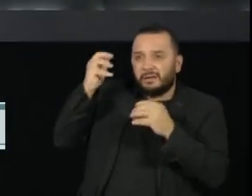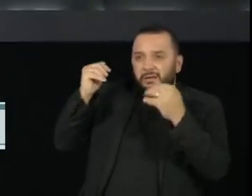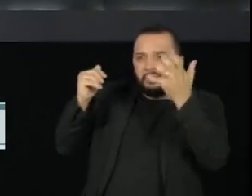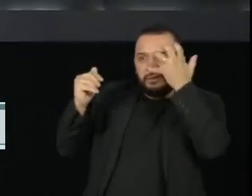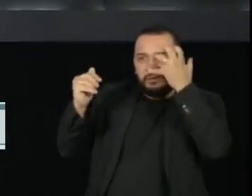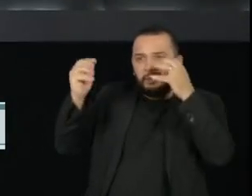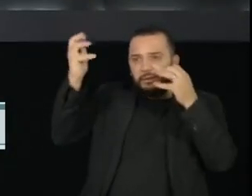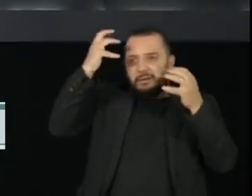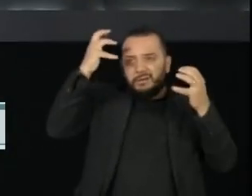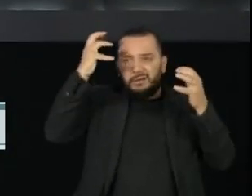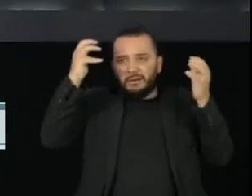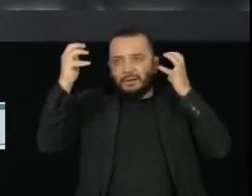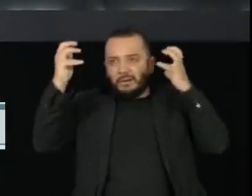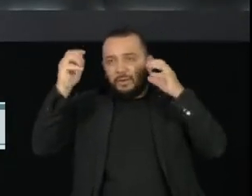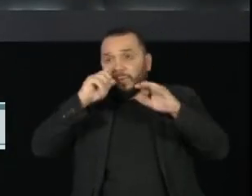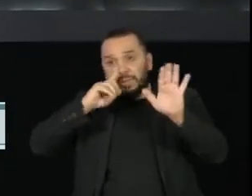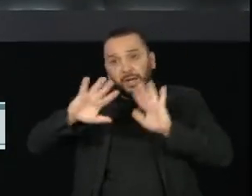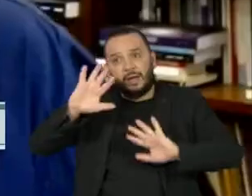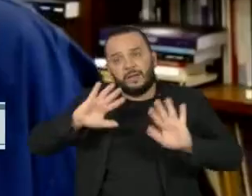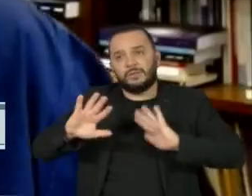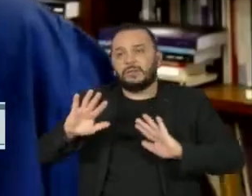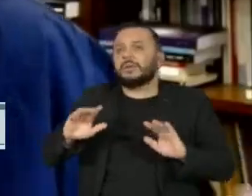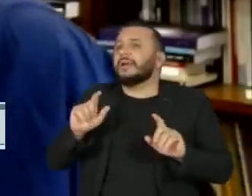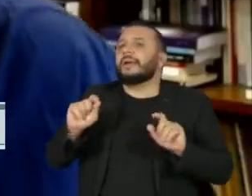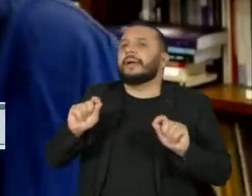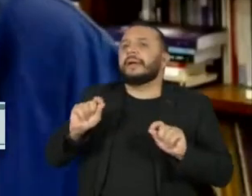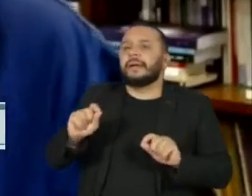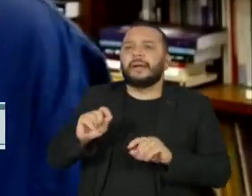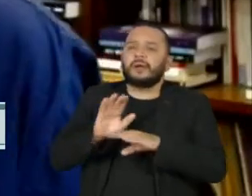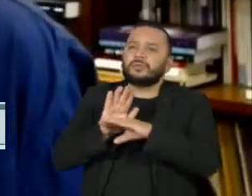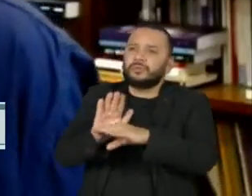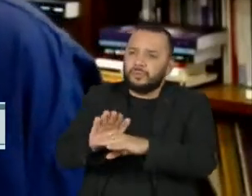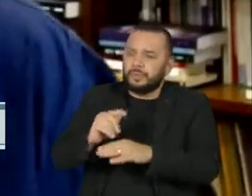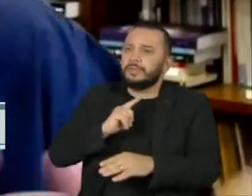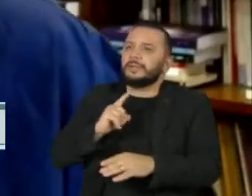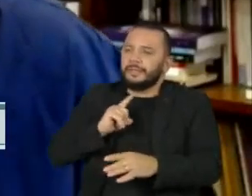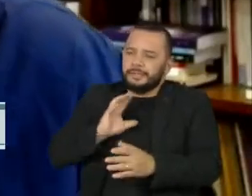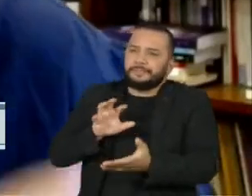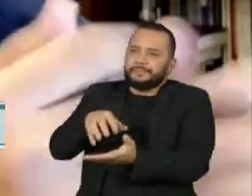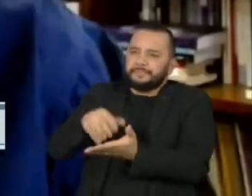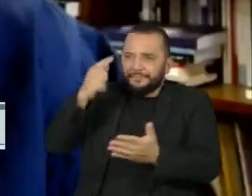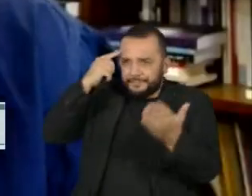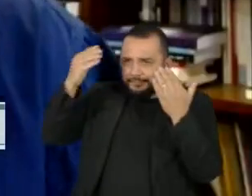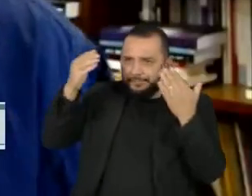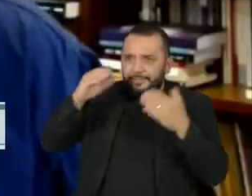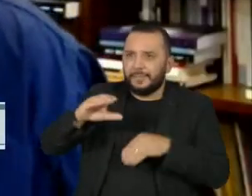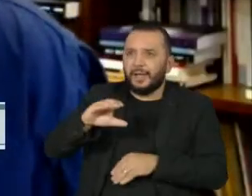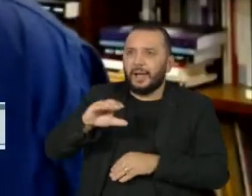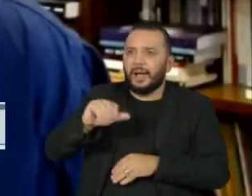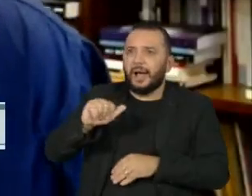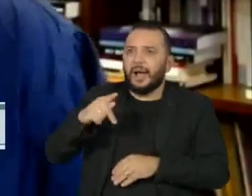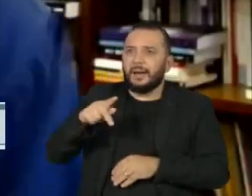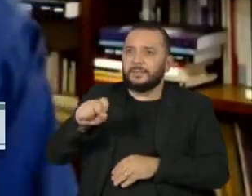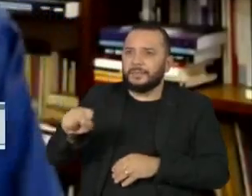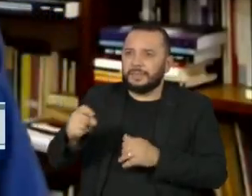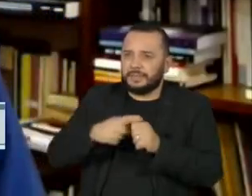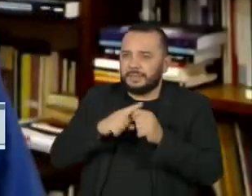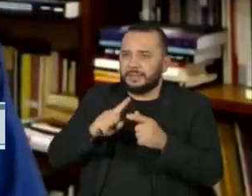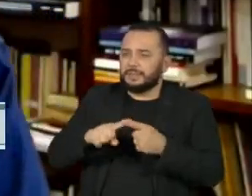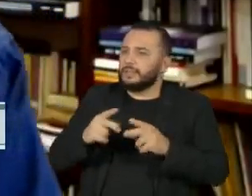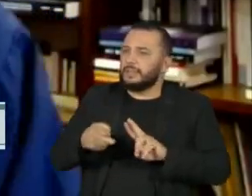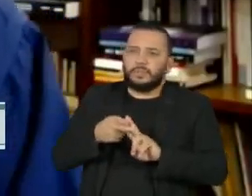Podem ser desde instituições e equipamentos de saúde mental, como CAPS, como SUS, até